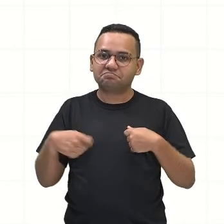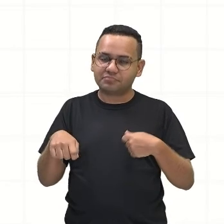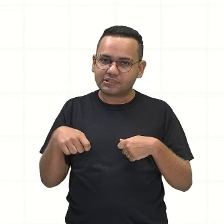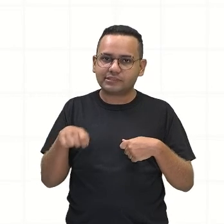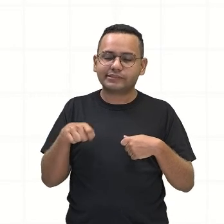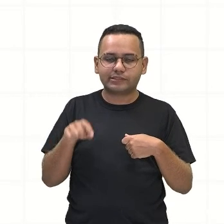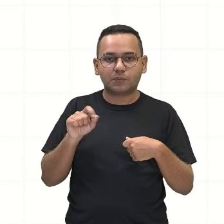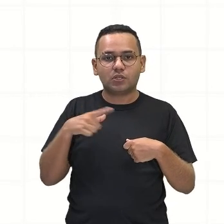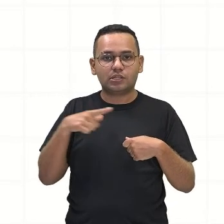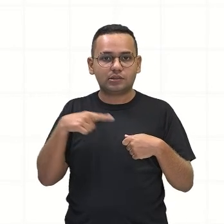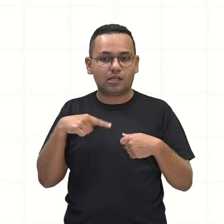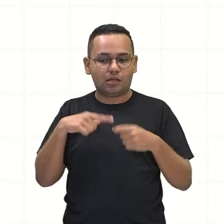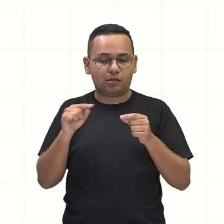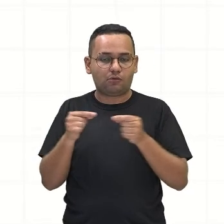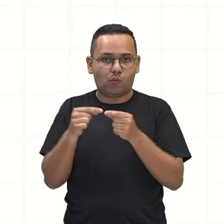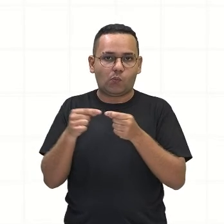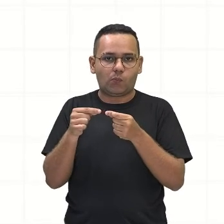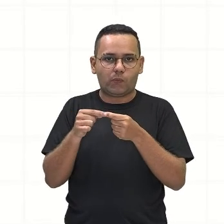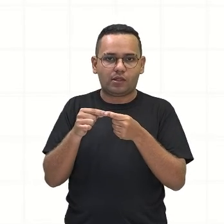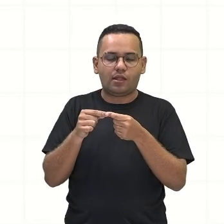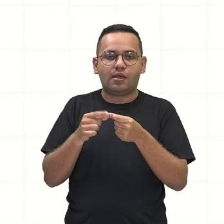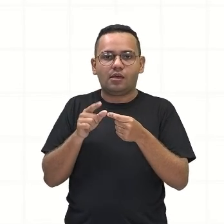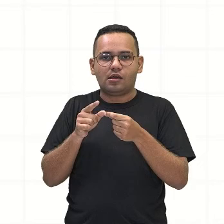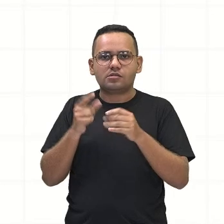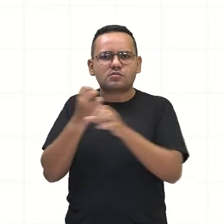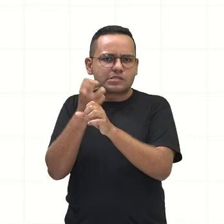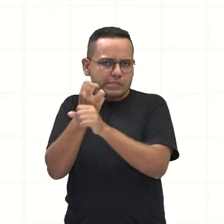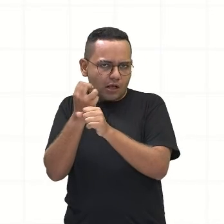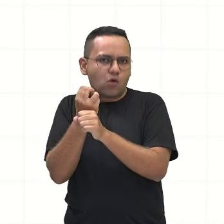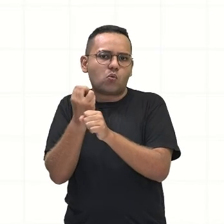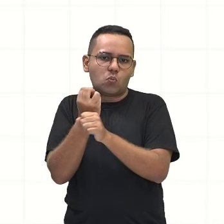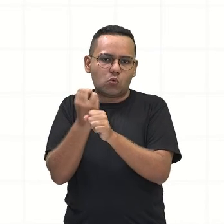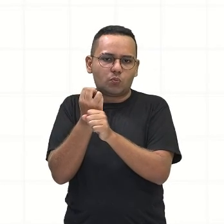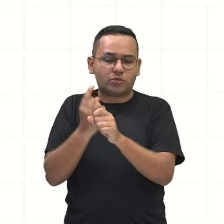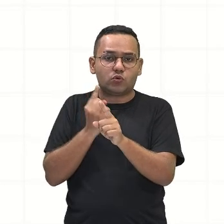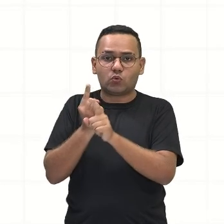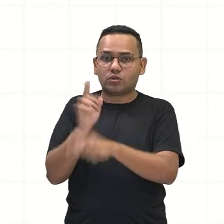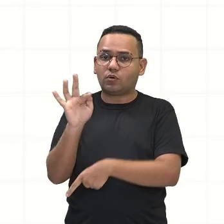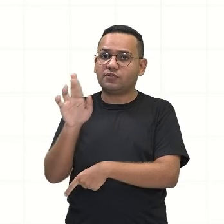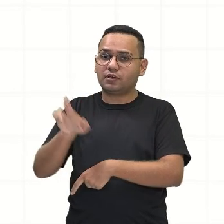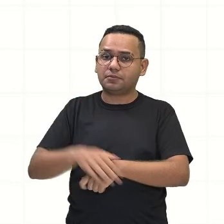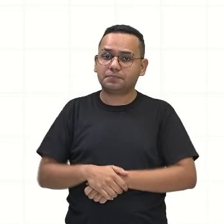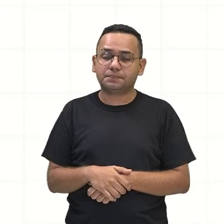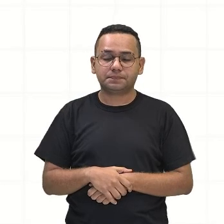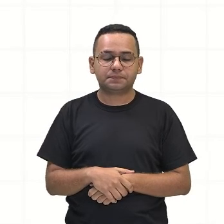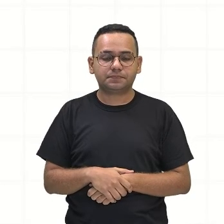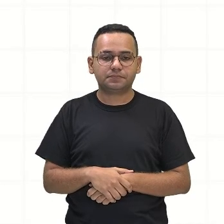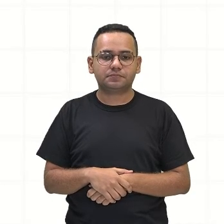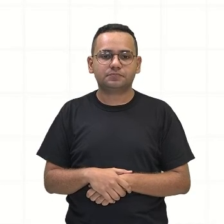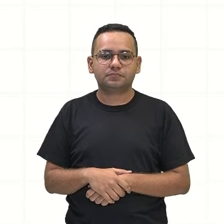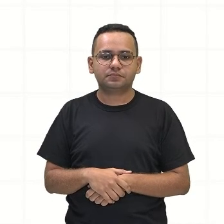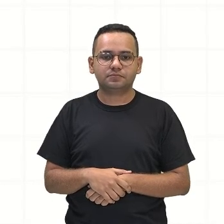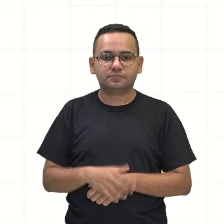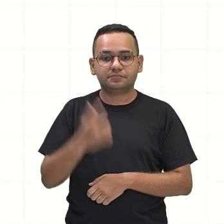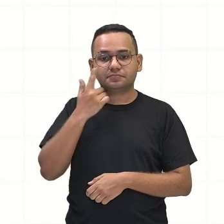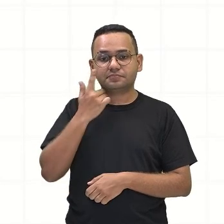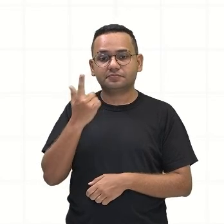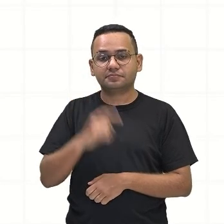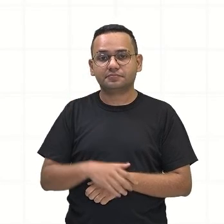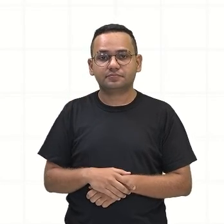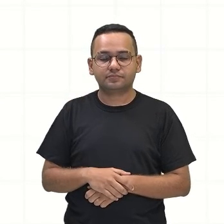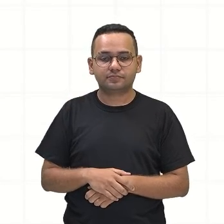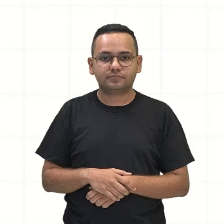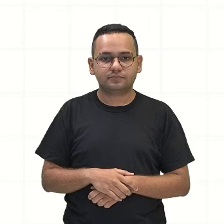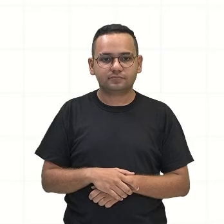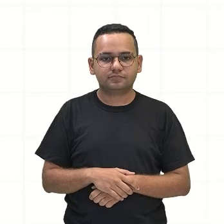à frequência relativa, em relação a quem? Ao total. 2/20, então.